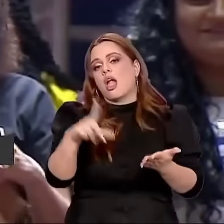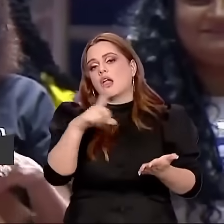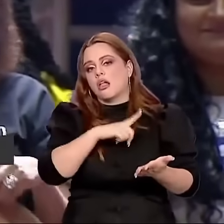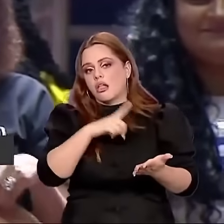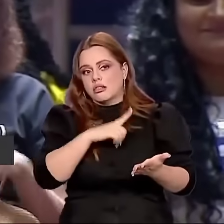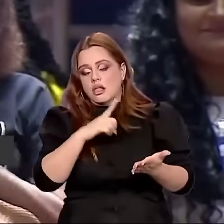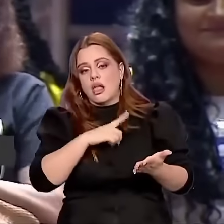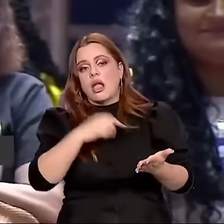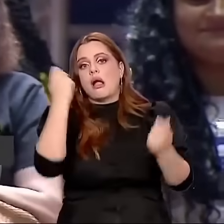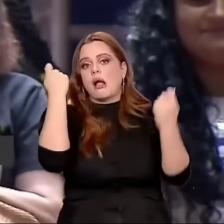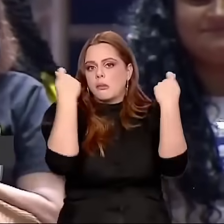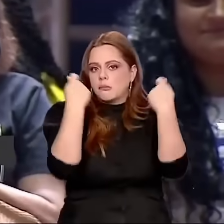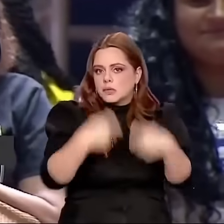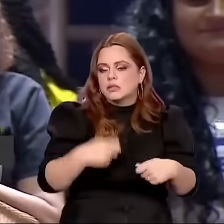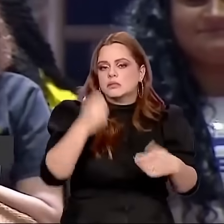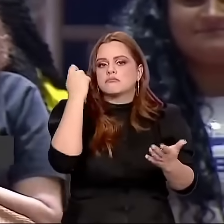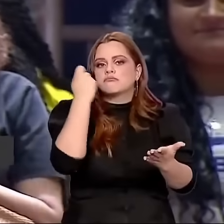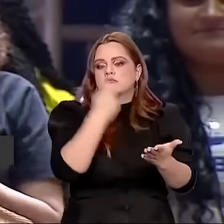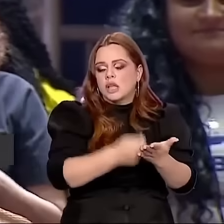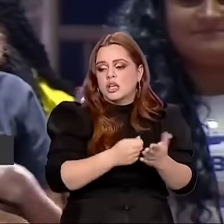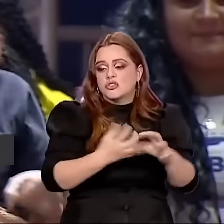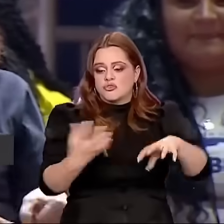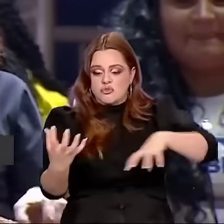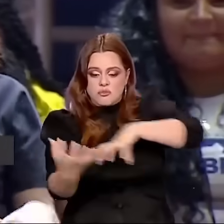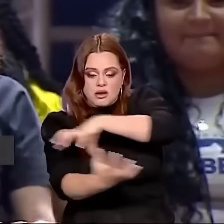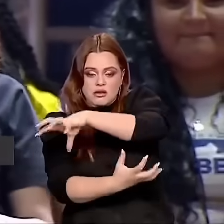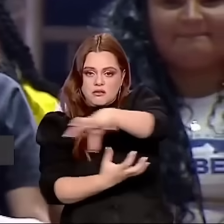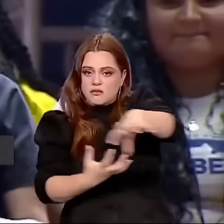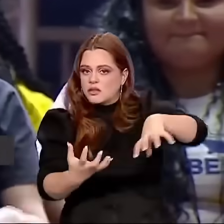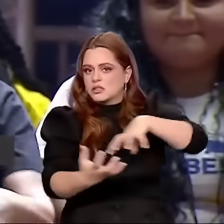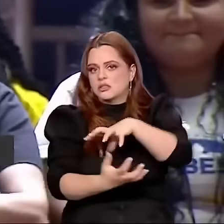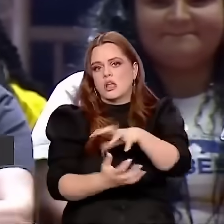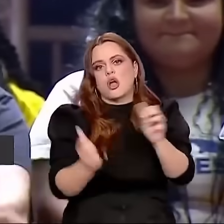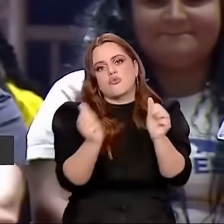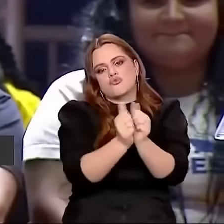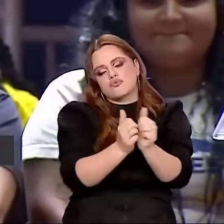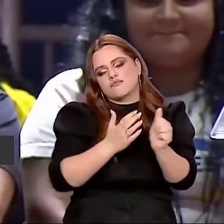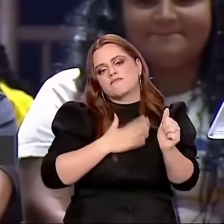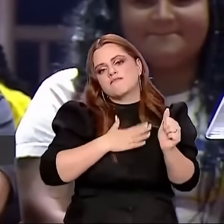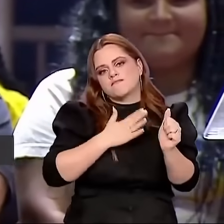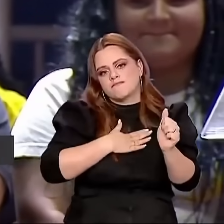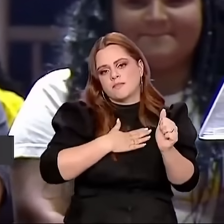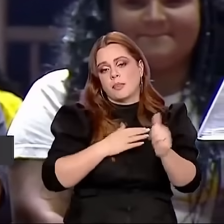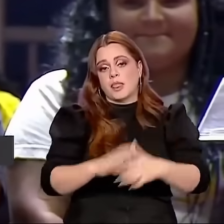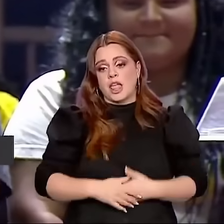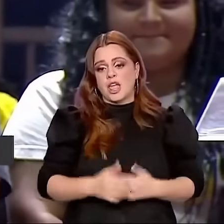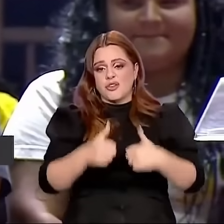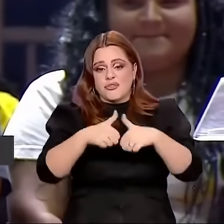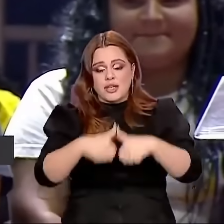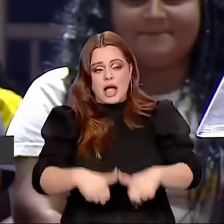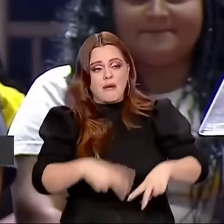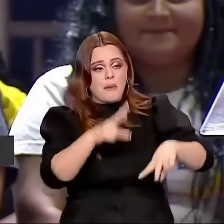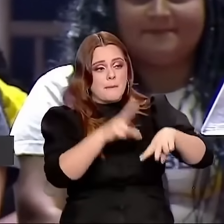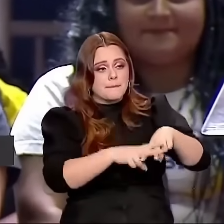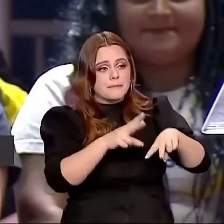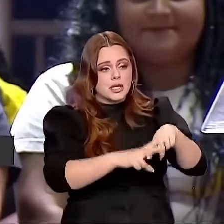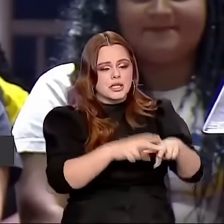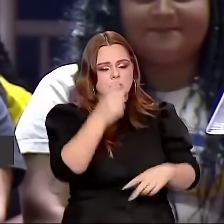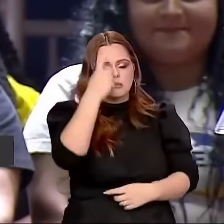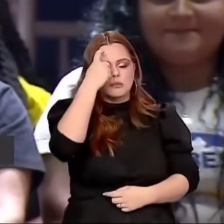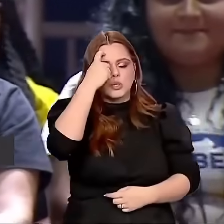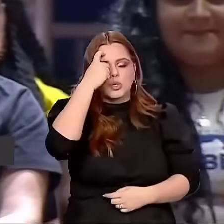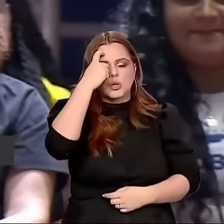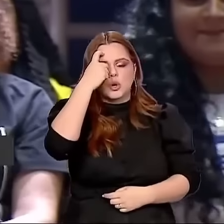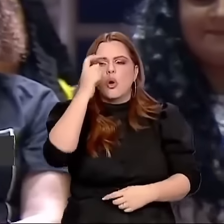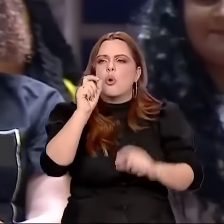privilégio de ter a manifestação que vocês fizeram para mim. Eu ficava preso e meditando, o que que